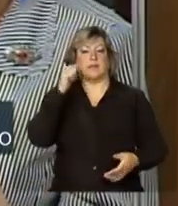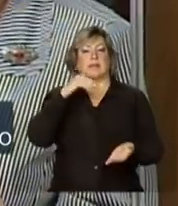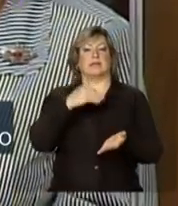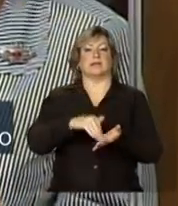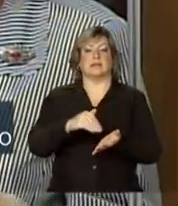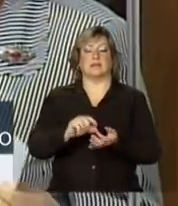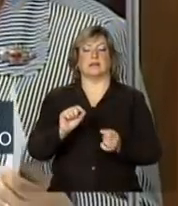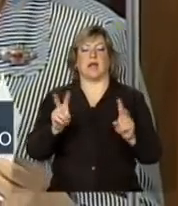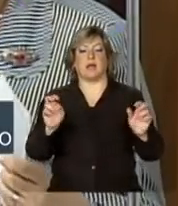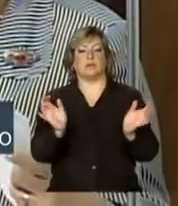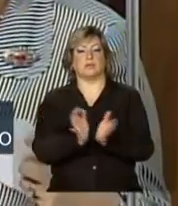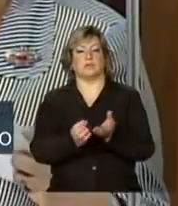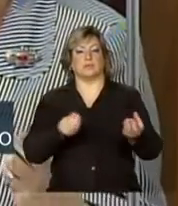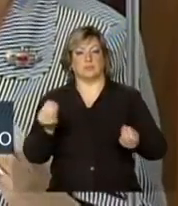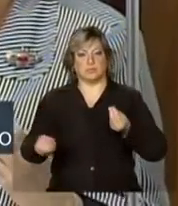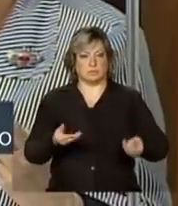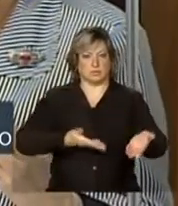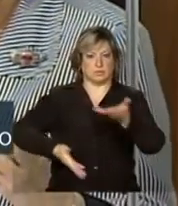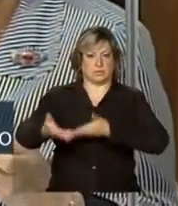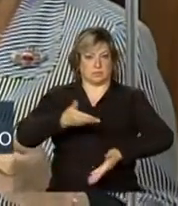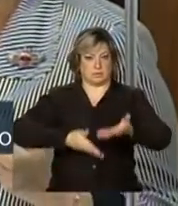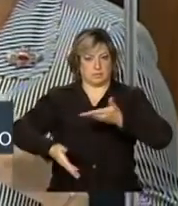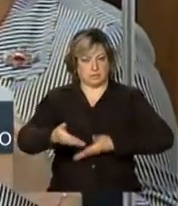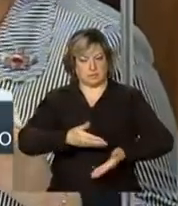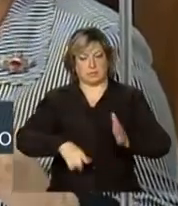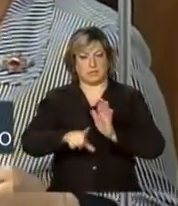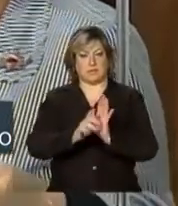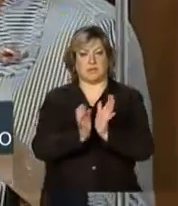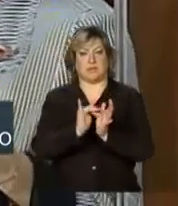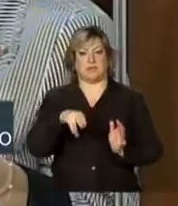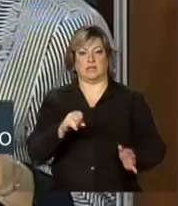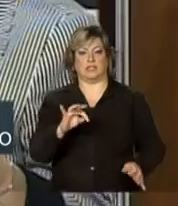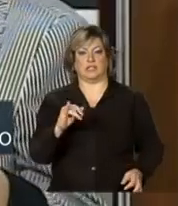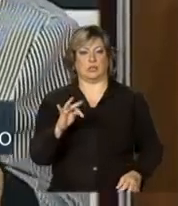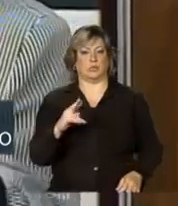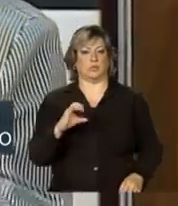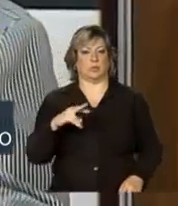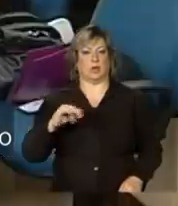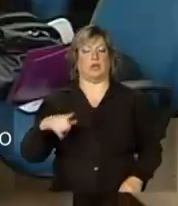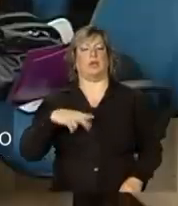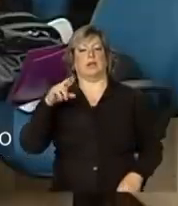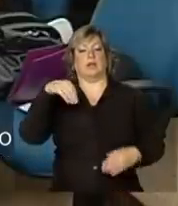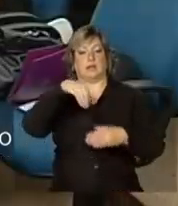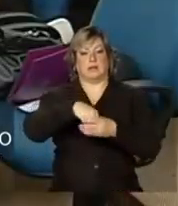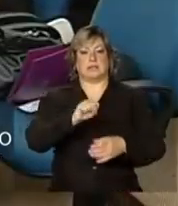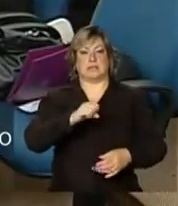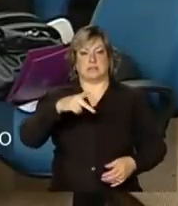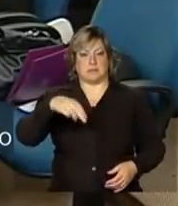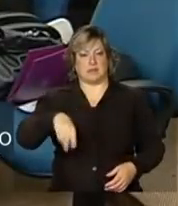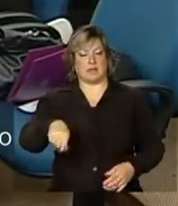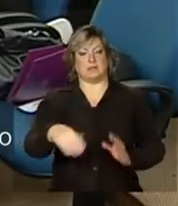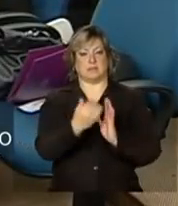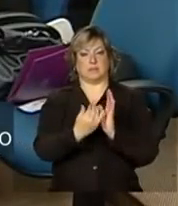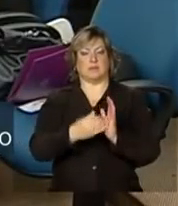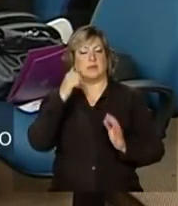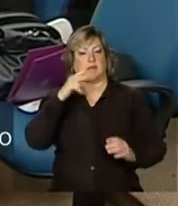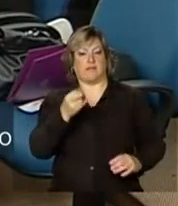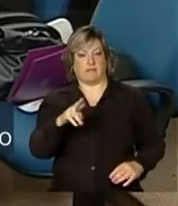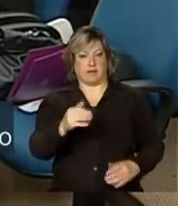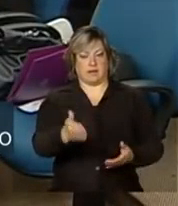de Assuntos Temáticos e Articulação Institucional, responsável na ESPM por esse programa, Vera Soares,